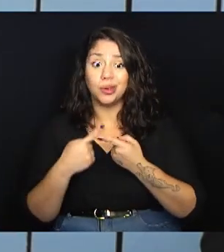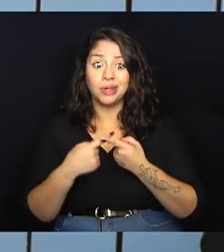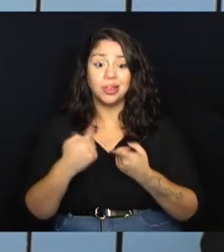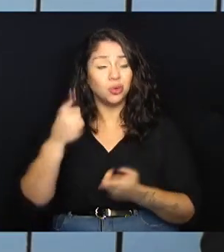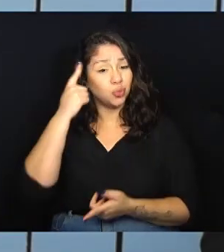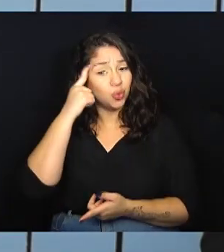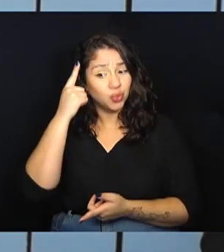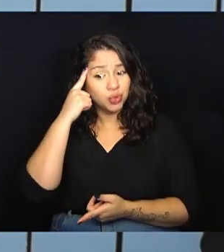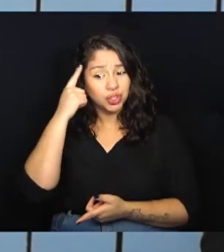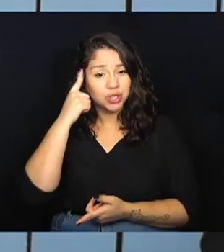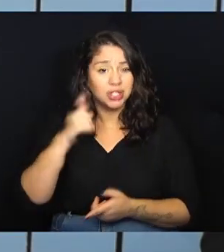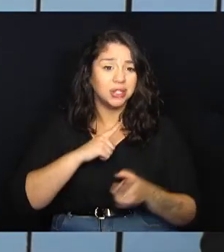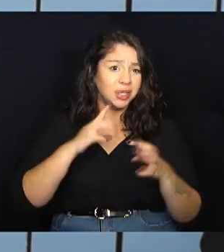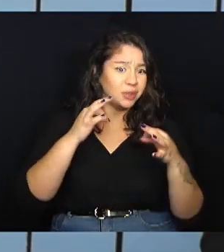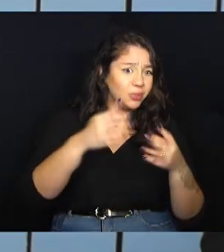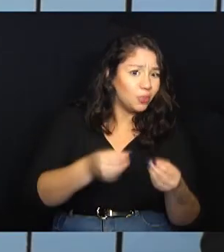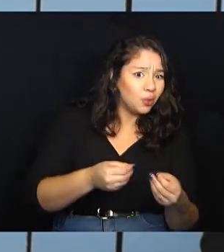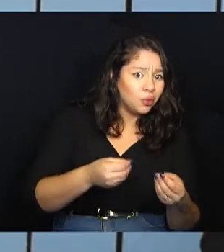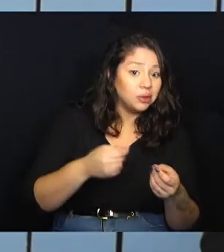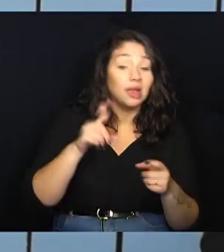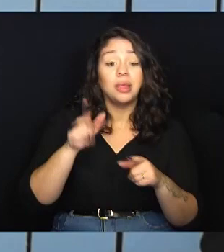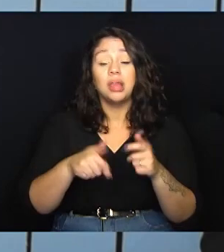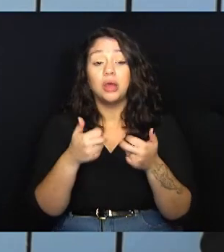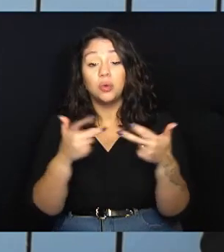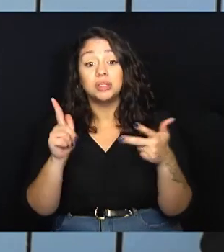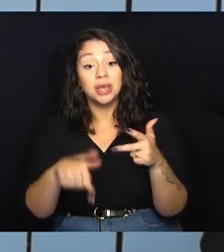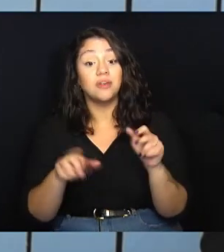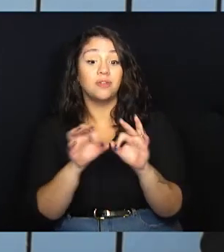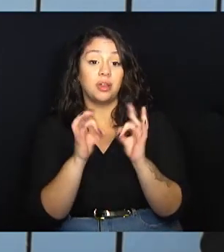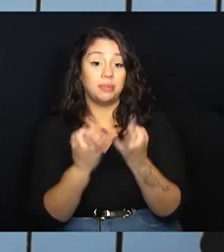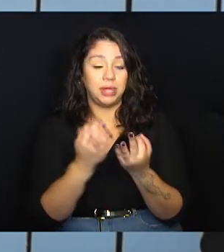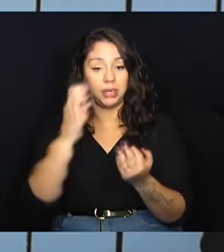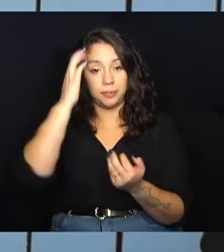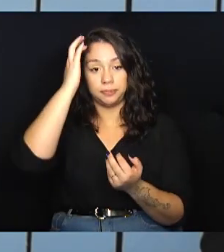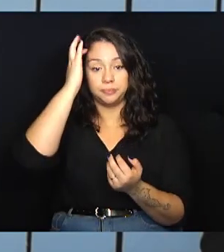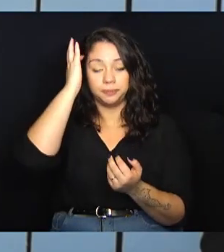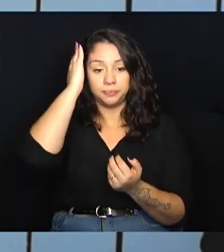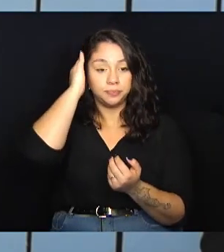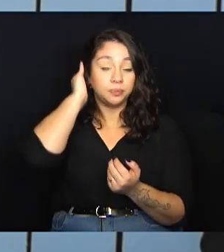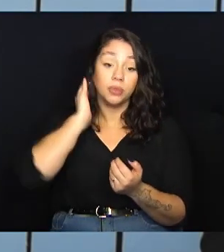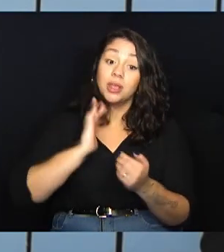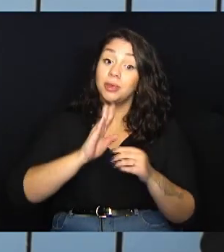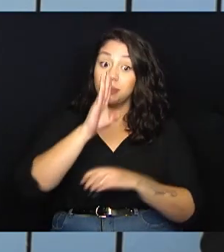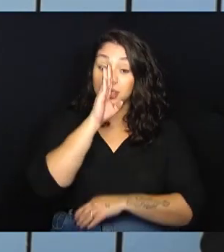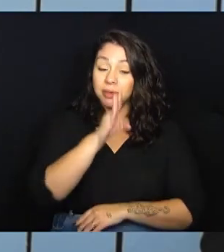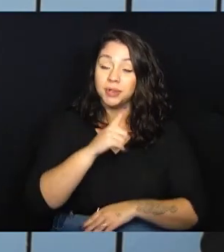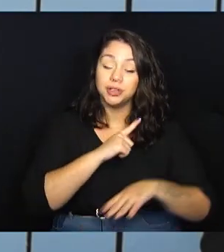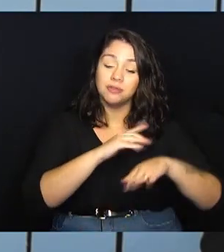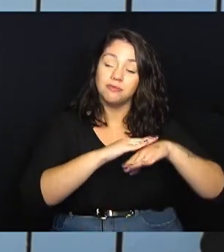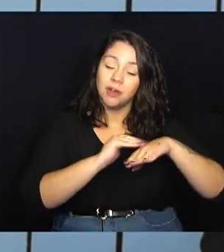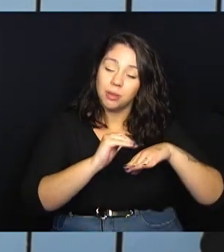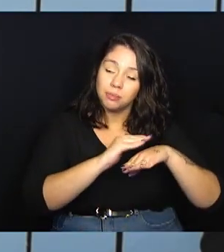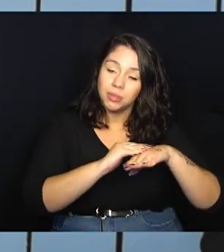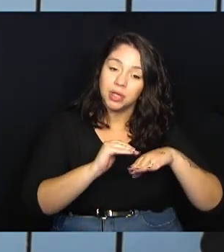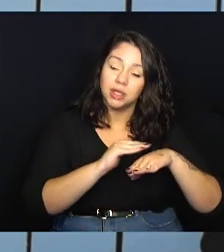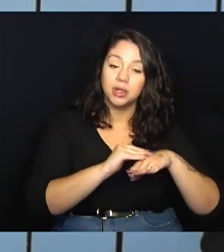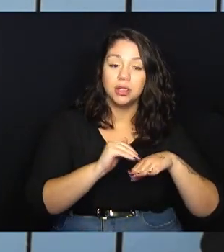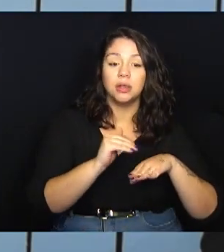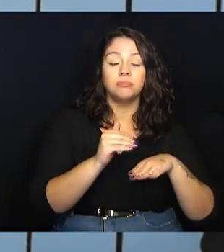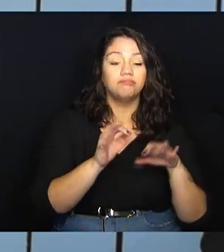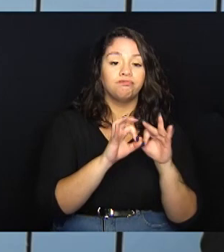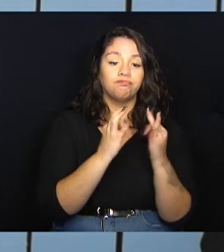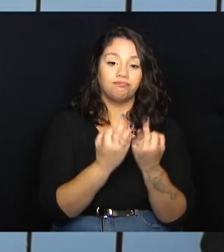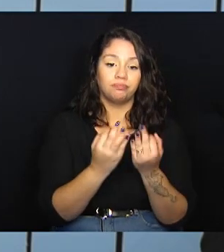de tudo, aquilo que é uma família, né? Sim. E principalmente recebendo o afeto, o carinho de uma família.